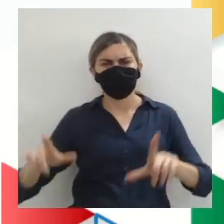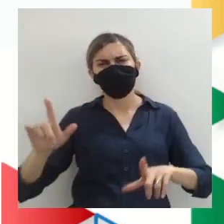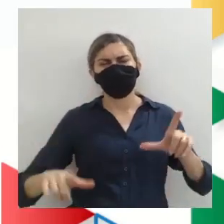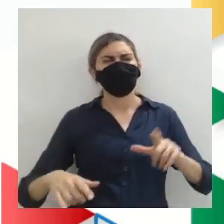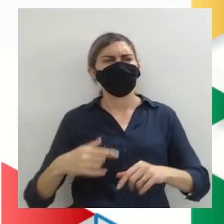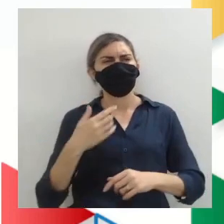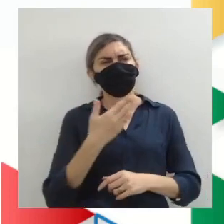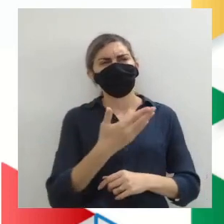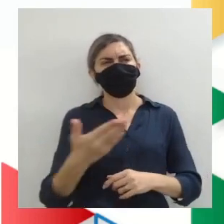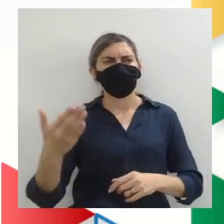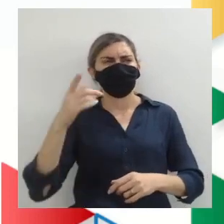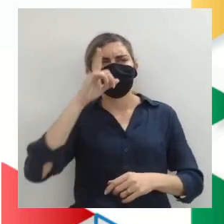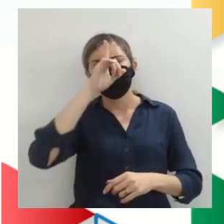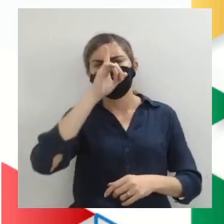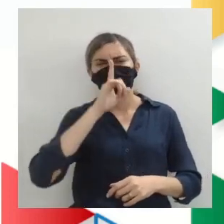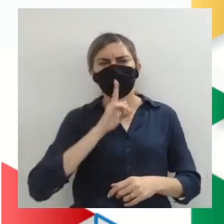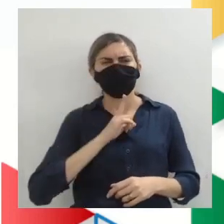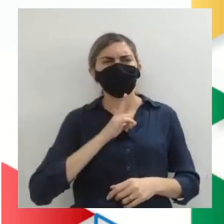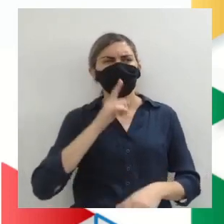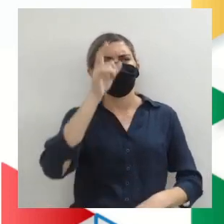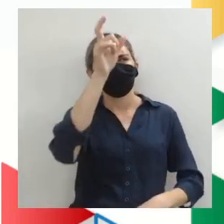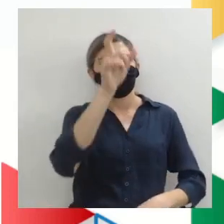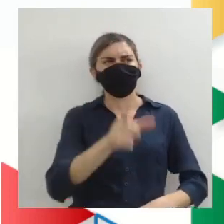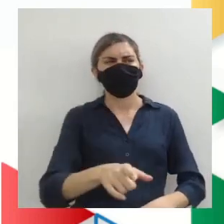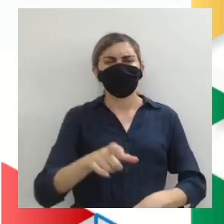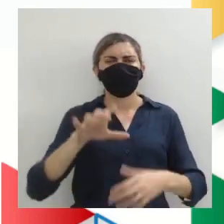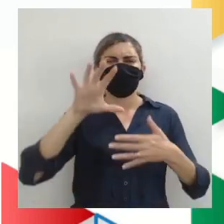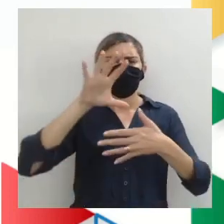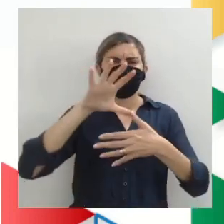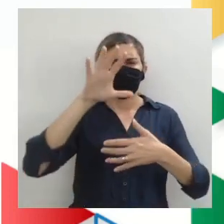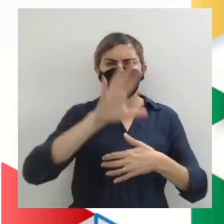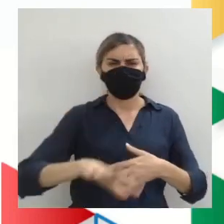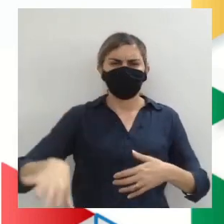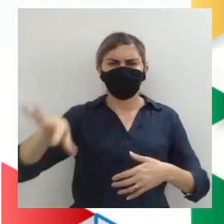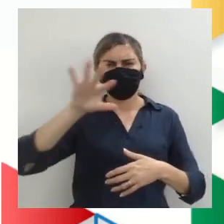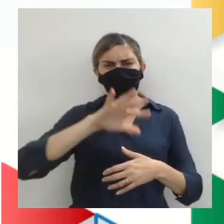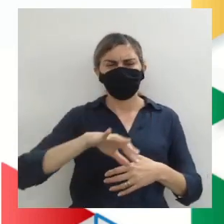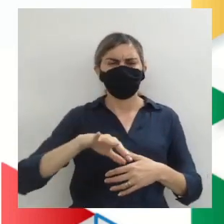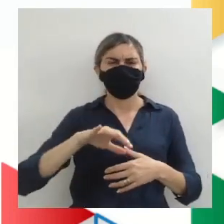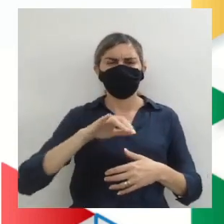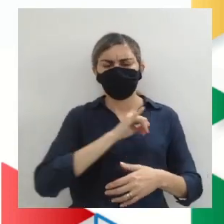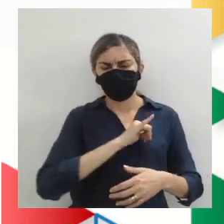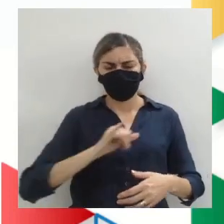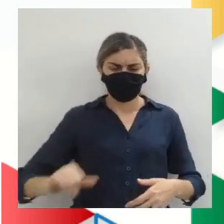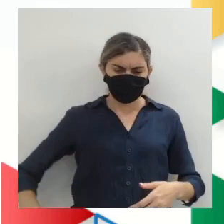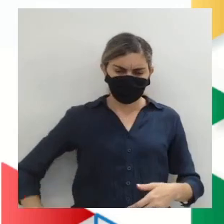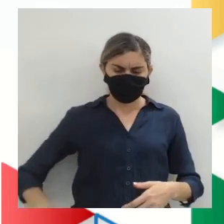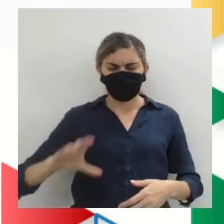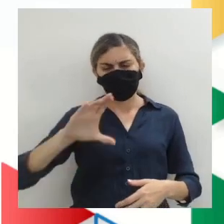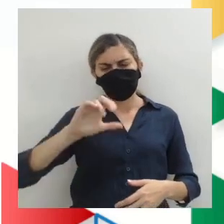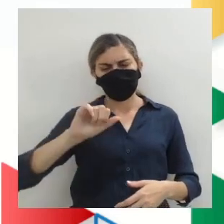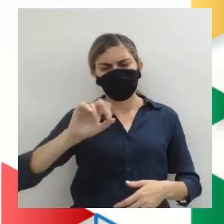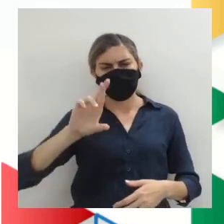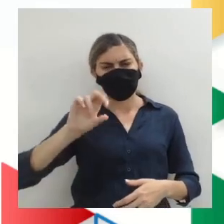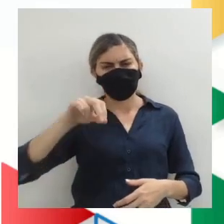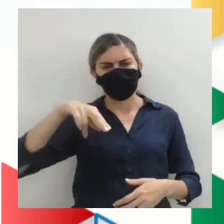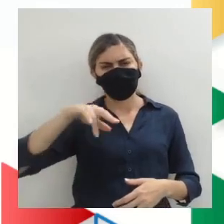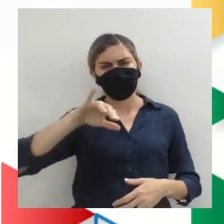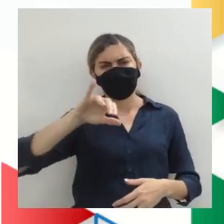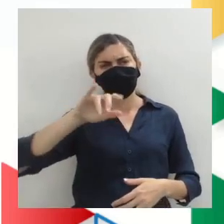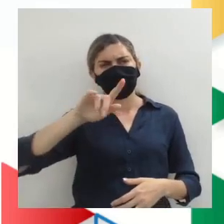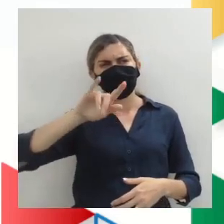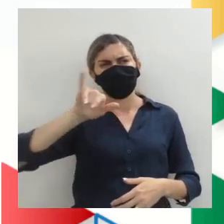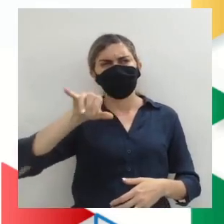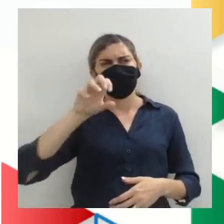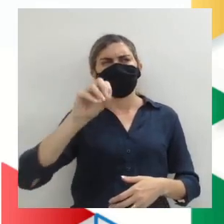aí em amarelo, aqui, olha, o reino dos francos, aí nós temos o Império Carolíngio. Foi um grande